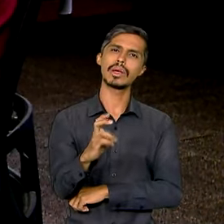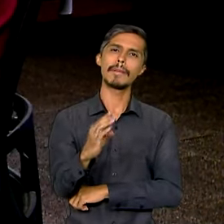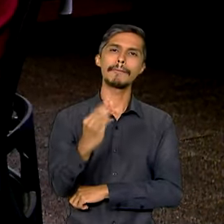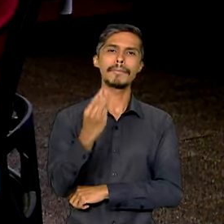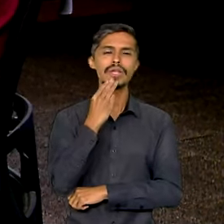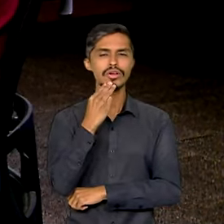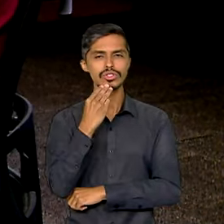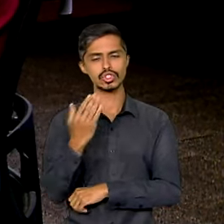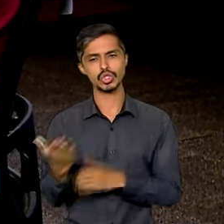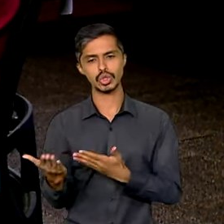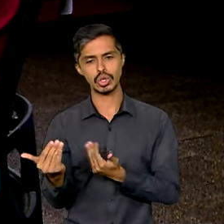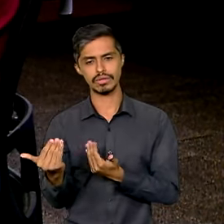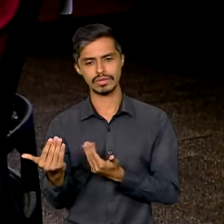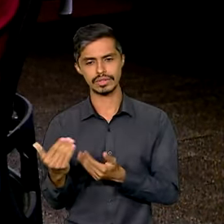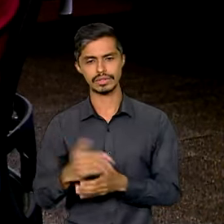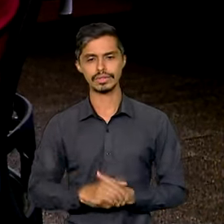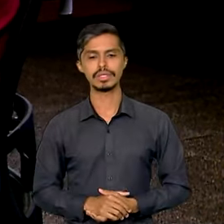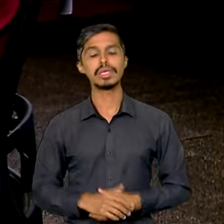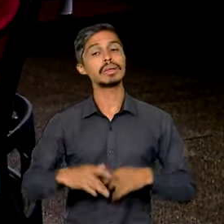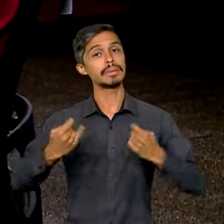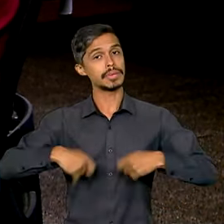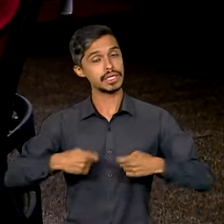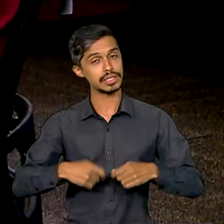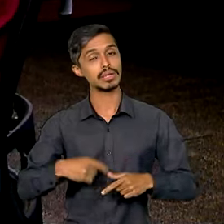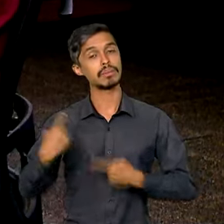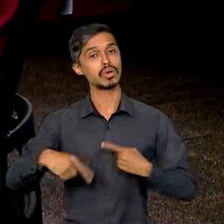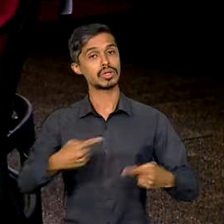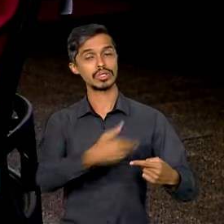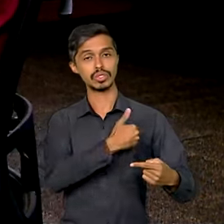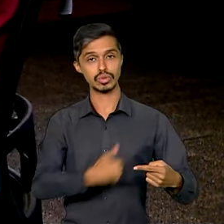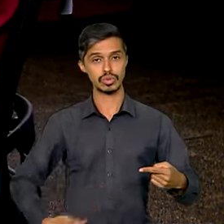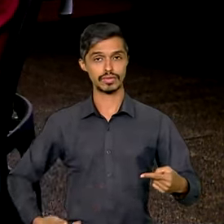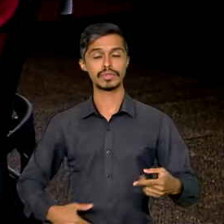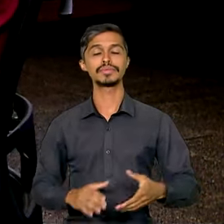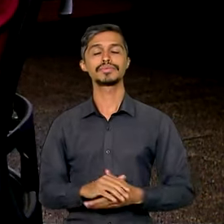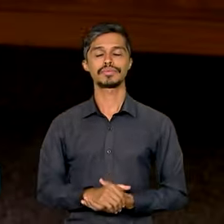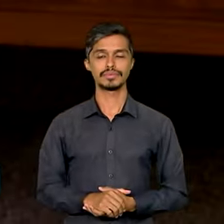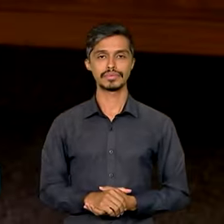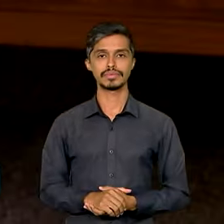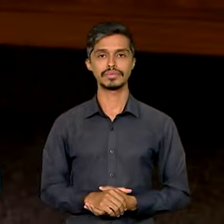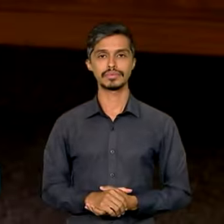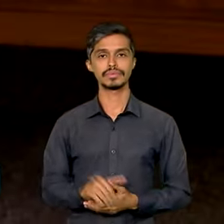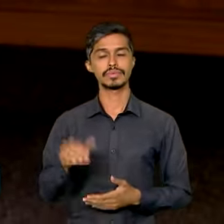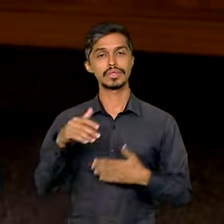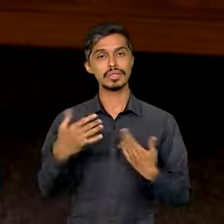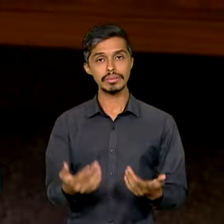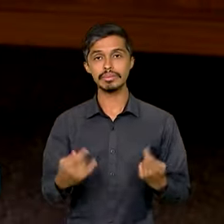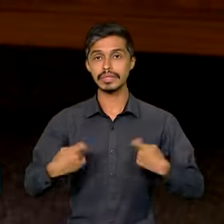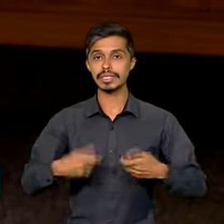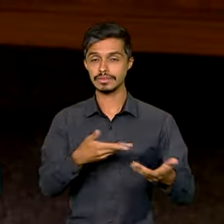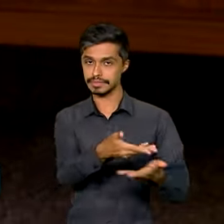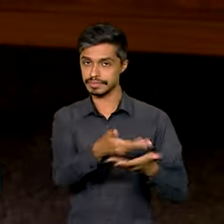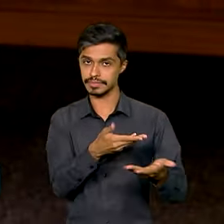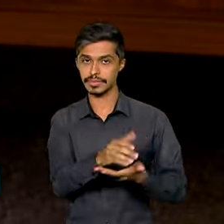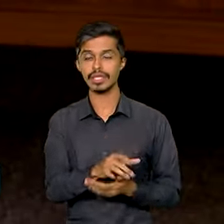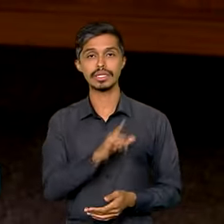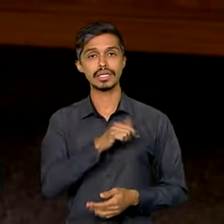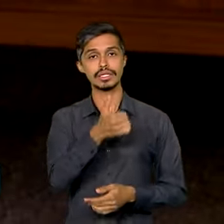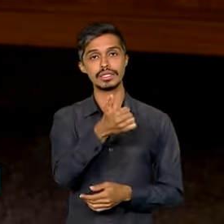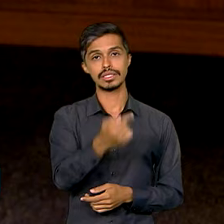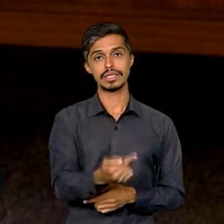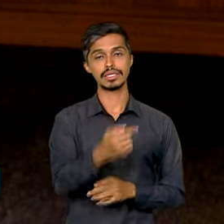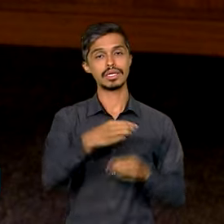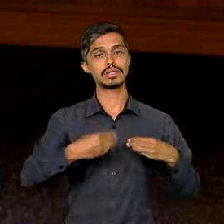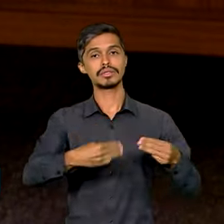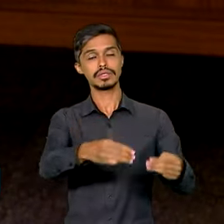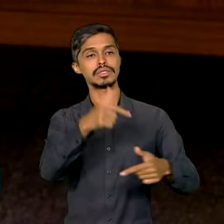45 milhões de jovens que precisa de políticas públicas do governo federal, que precisa interagir. Tem 17 ministérios